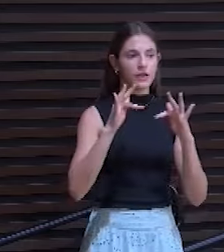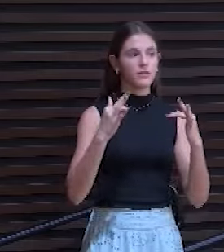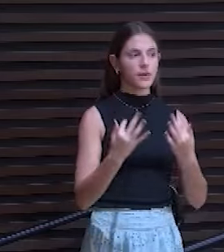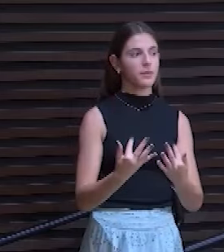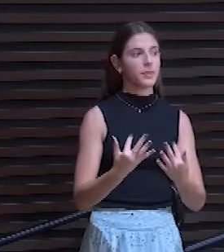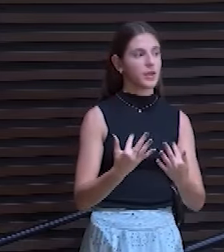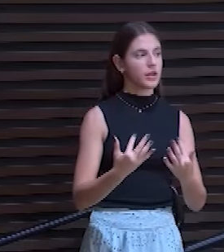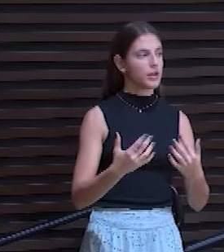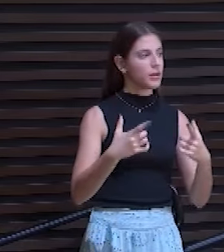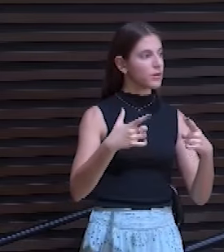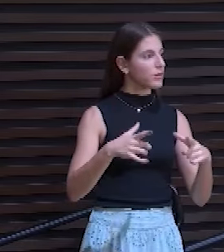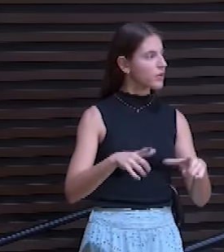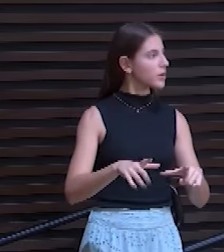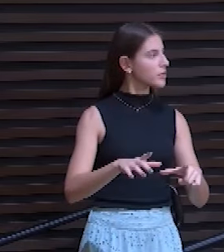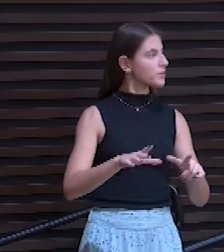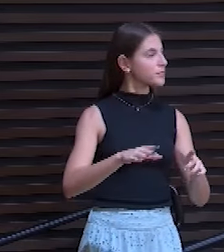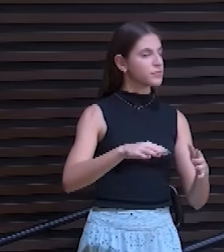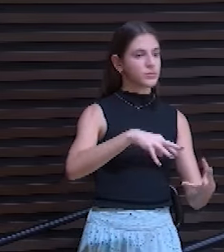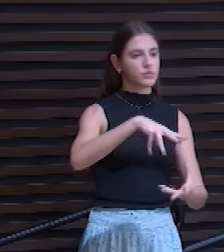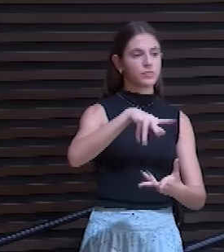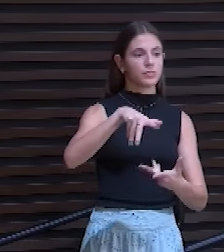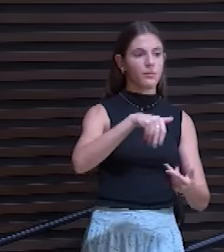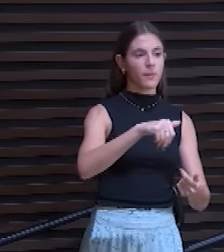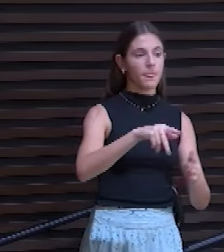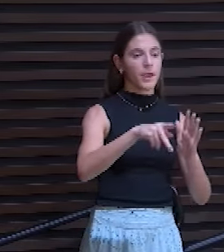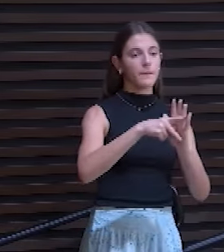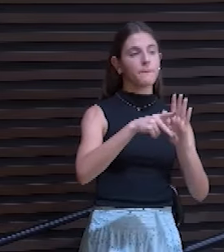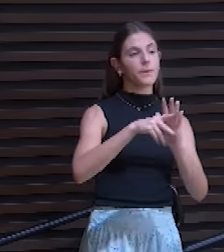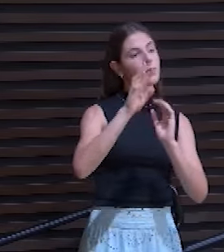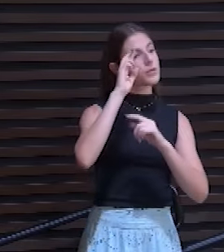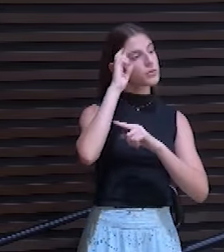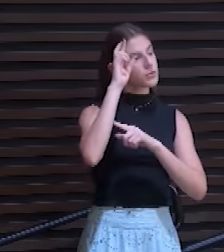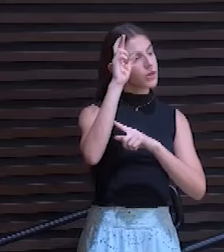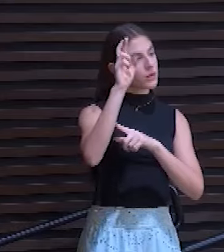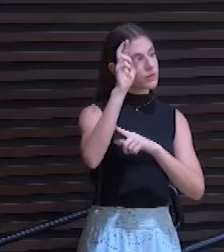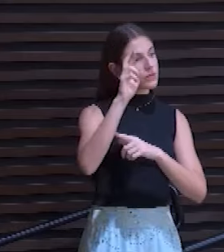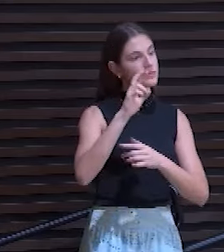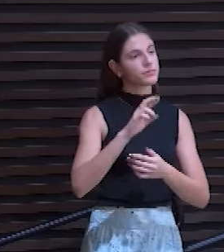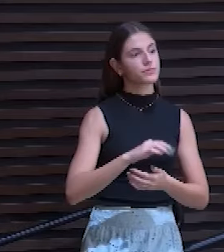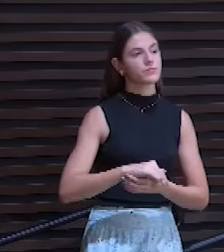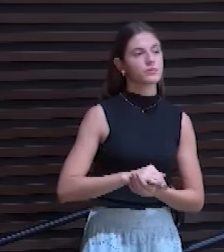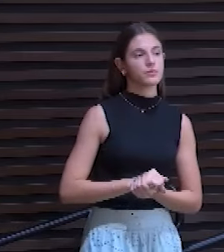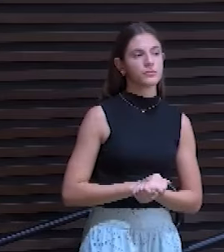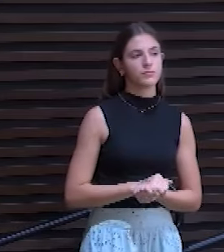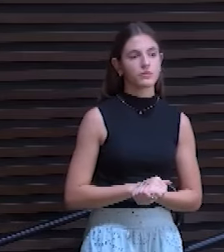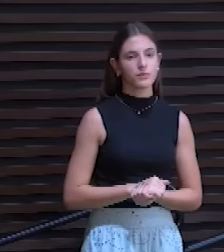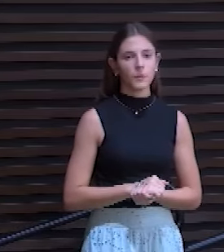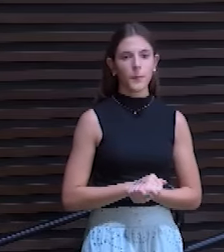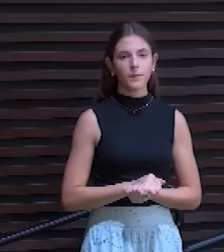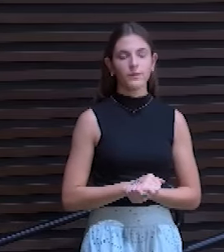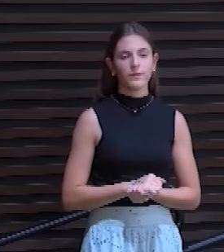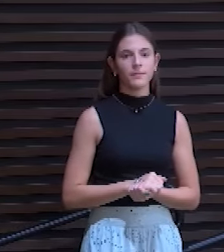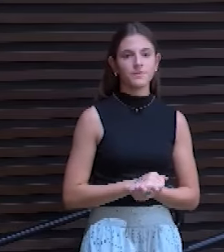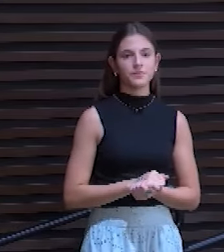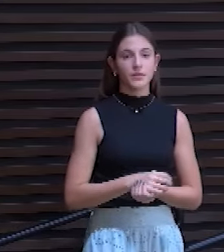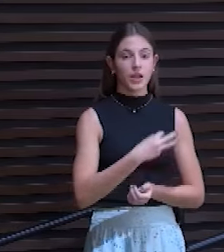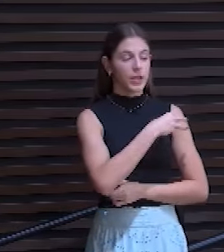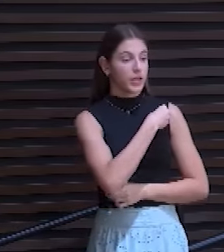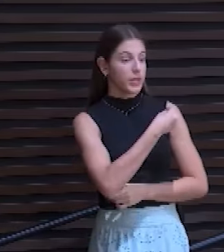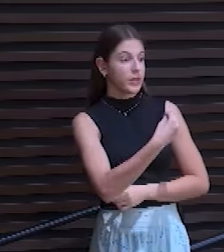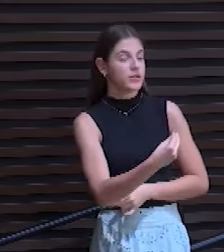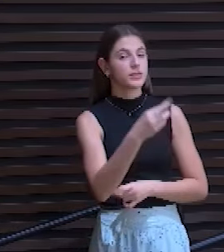planeta, pertencem ao Senhor. Salmo 127, 3. O que diz aí?